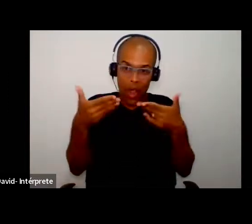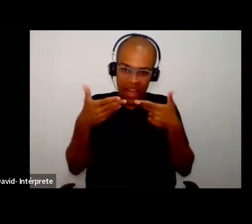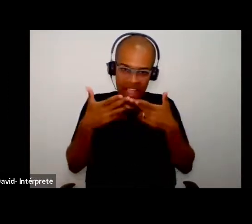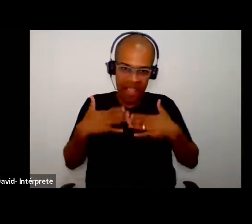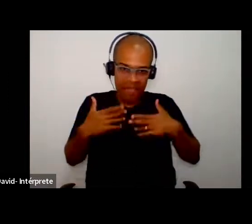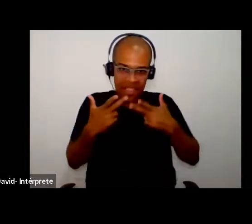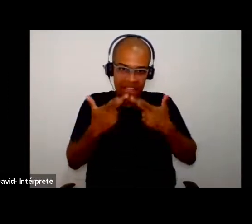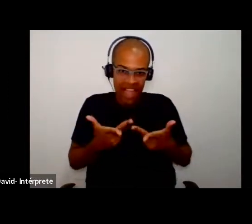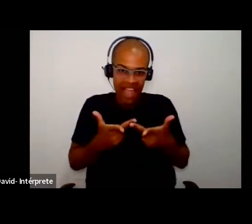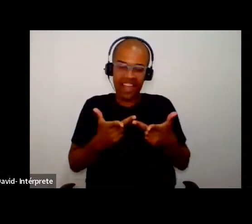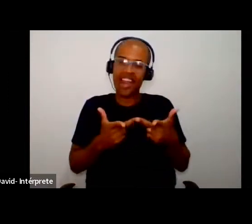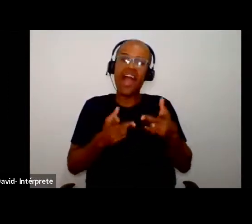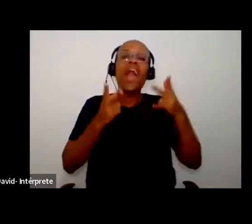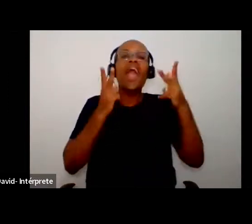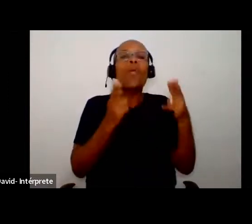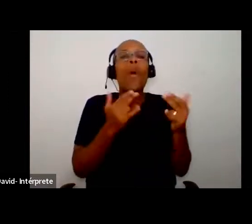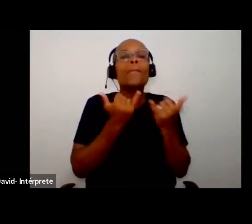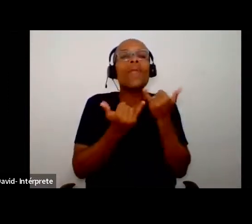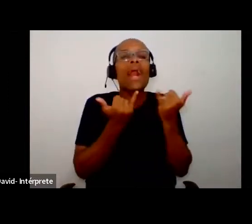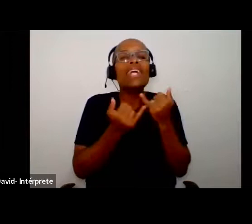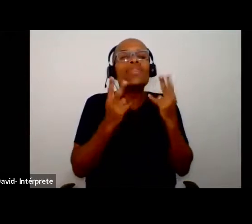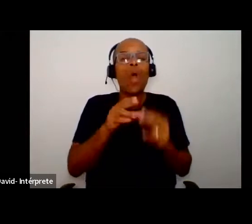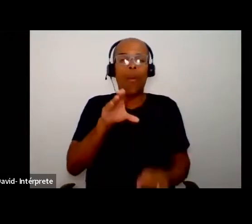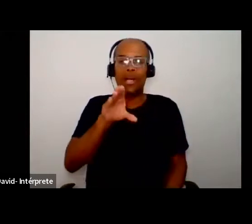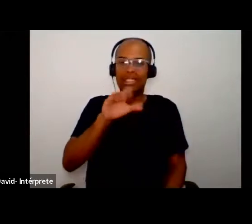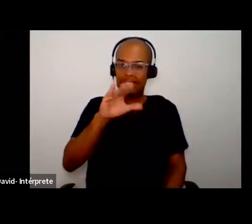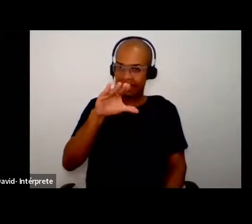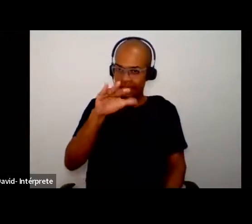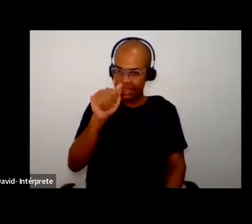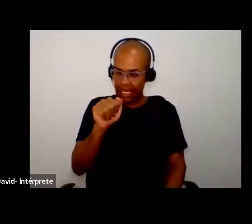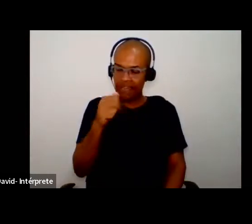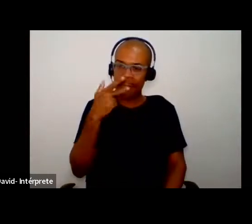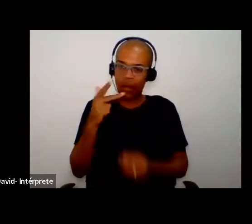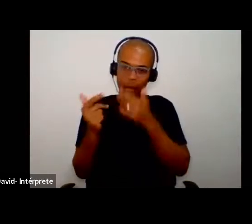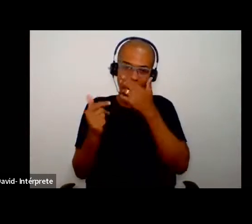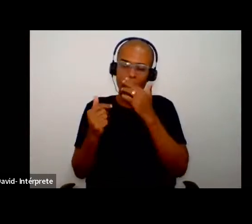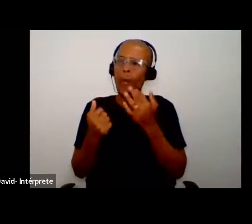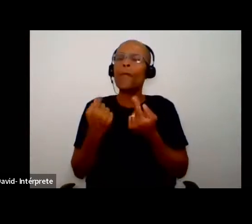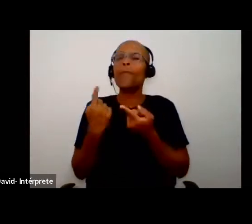pouco daquilo que a Cecília comentou por que